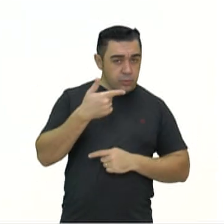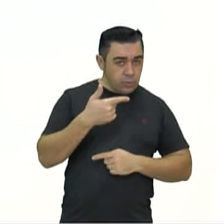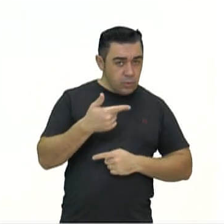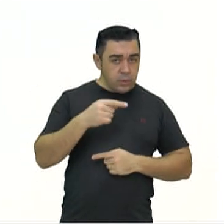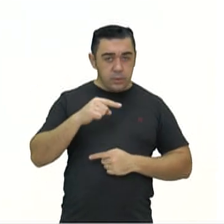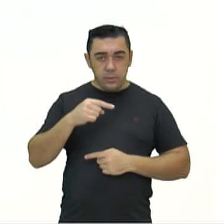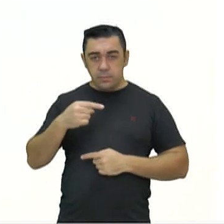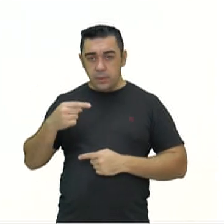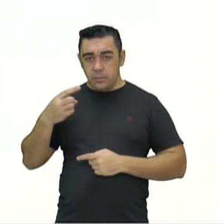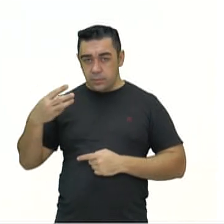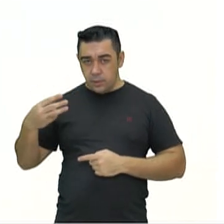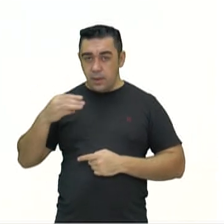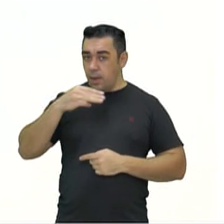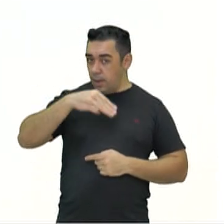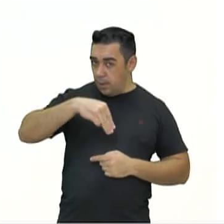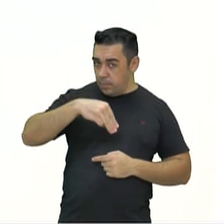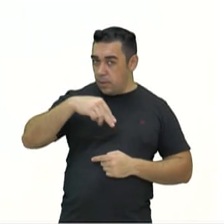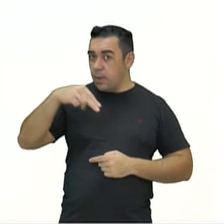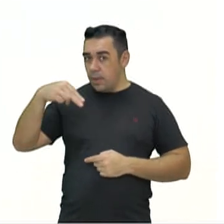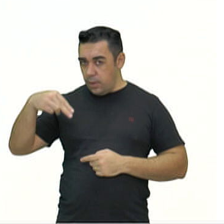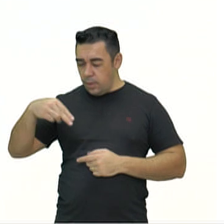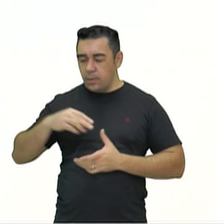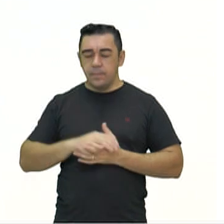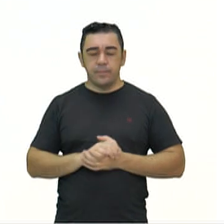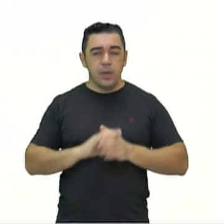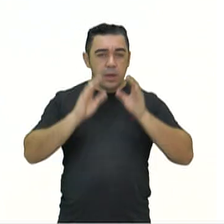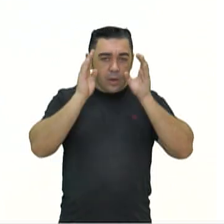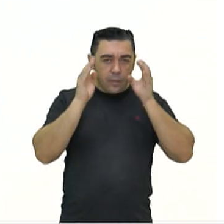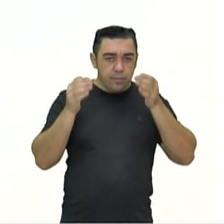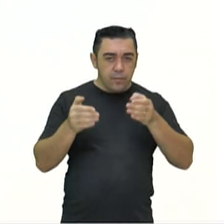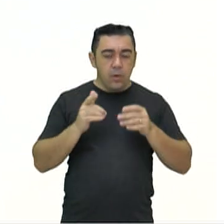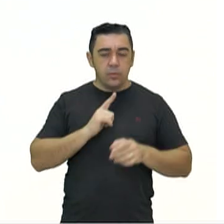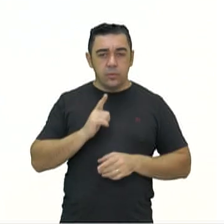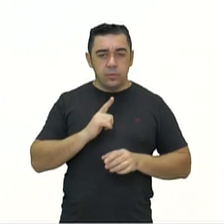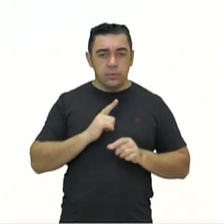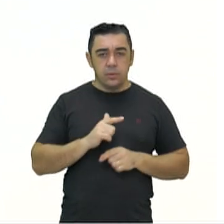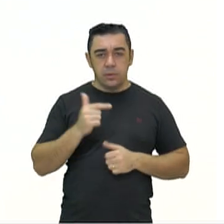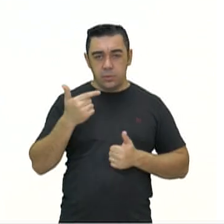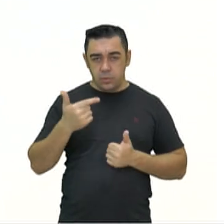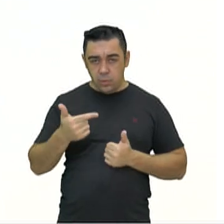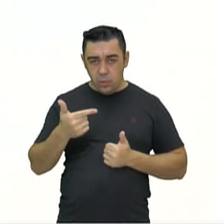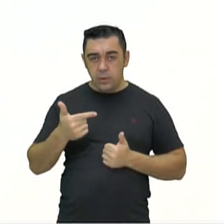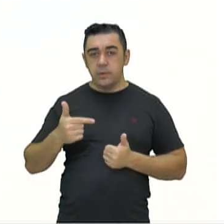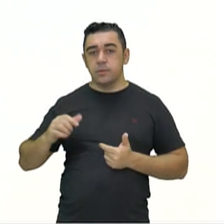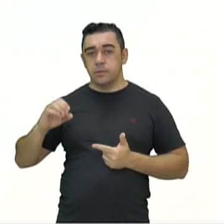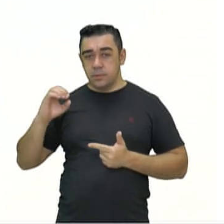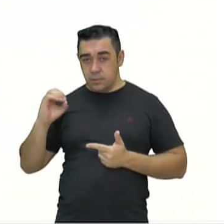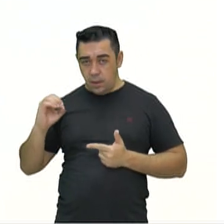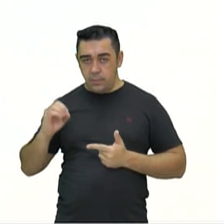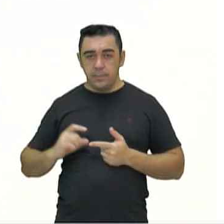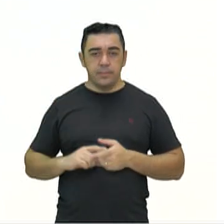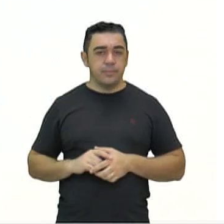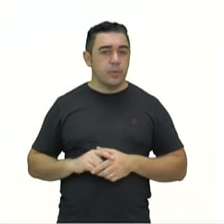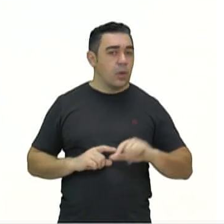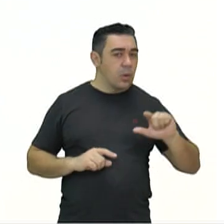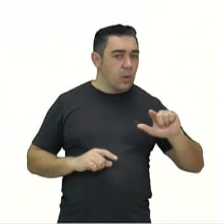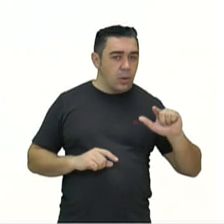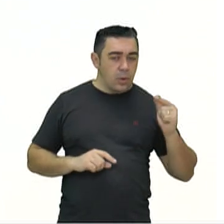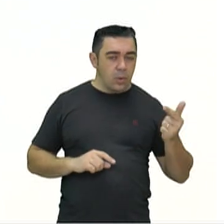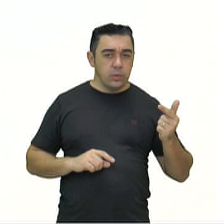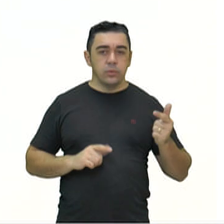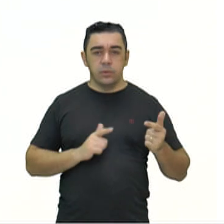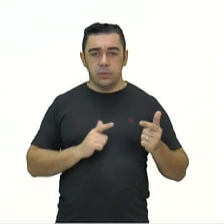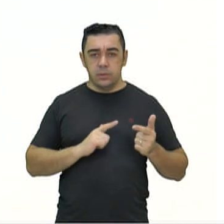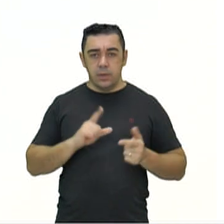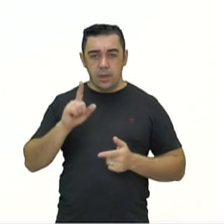M, N. Um de seus focos tem coordenadas 2, 0. E um de seus vértices